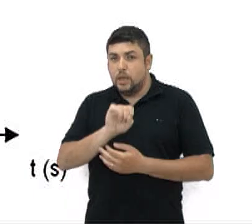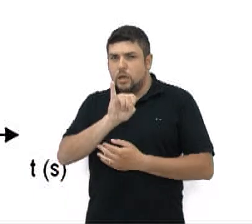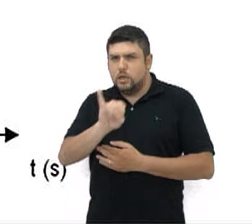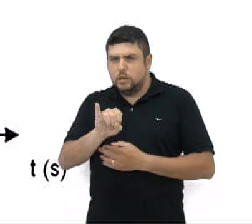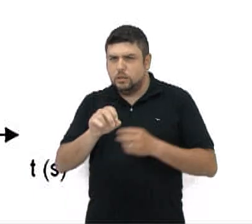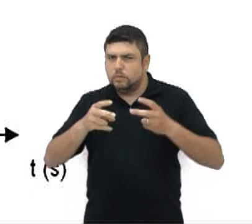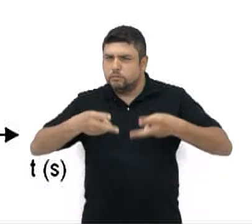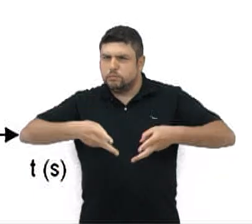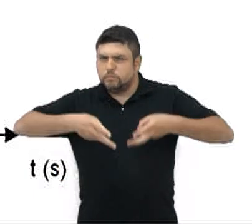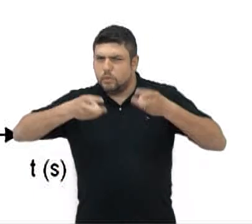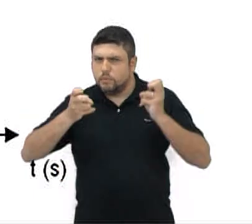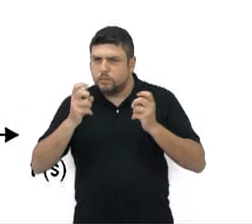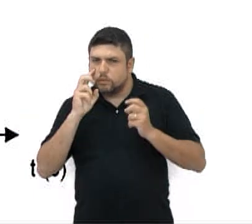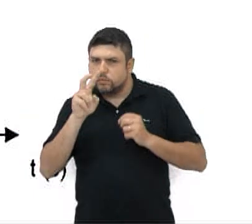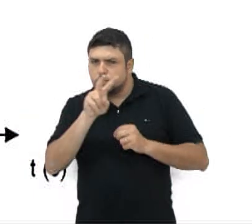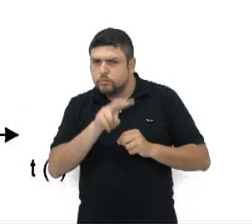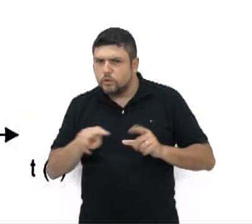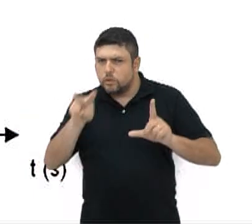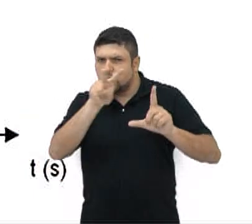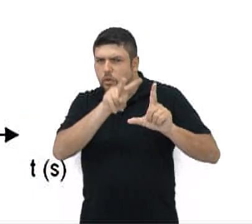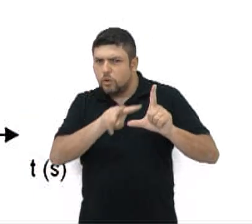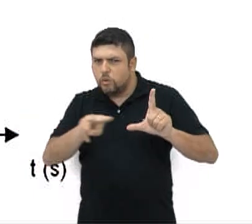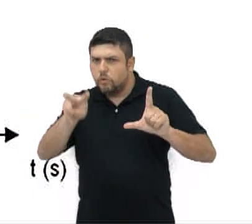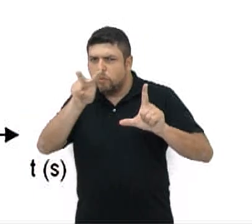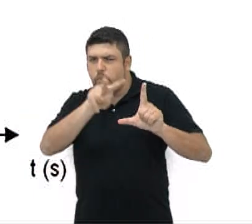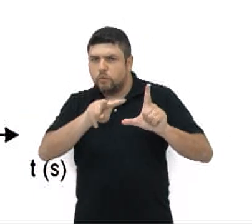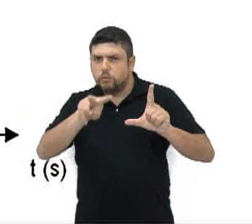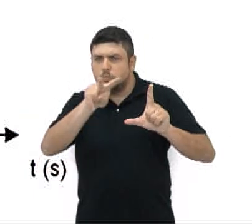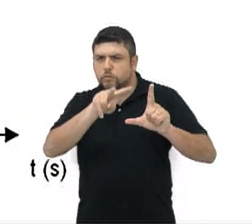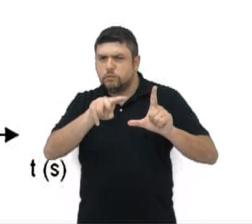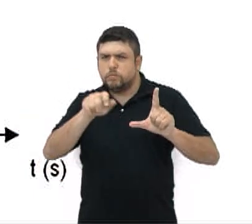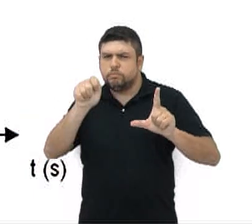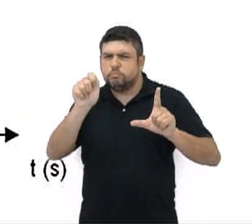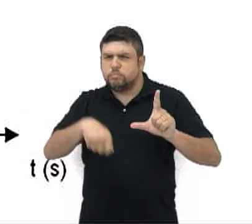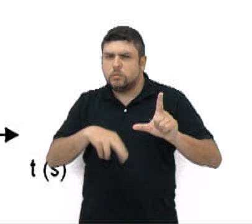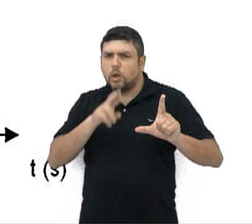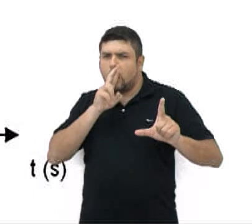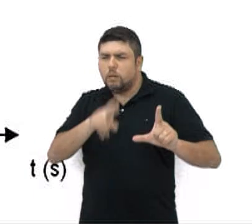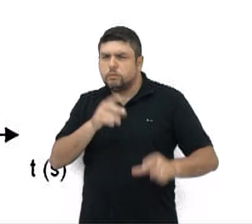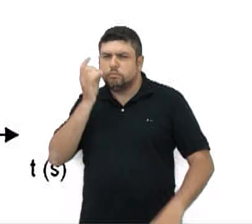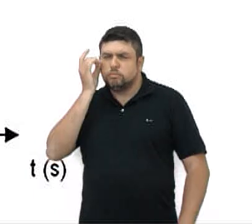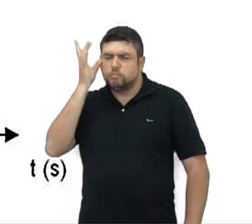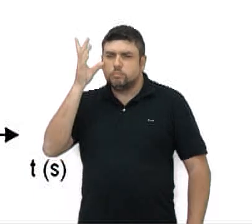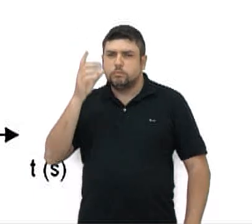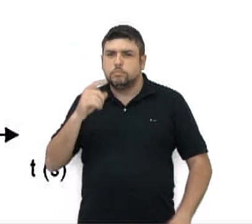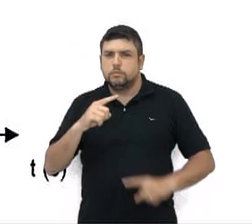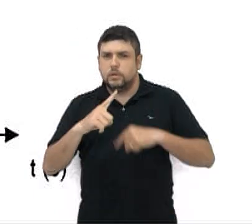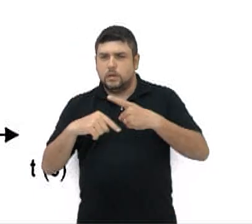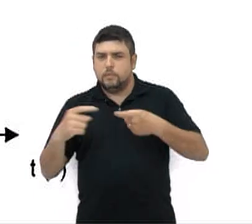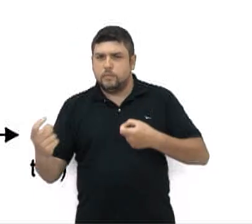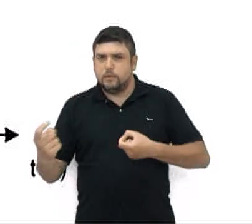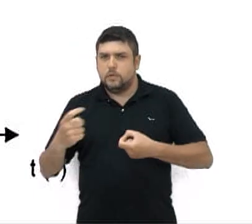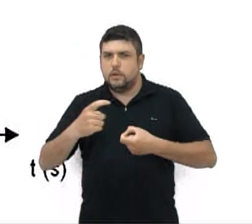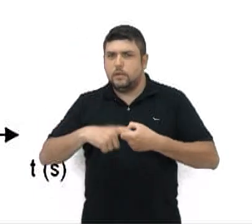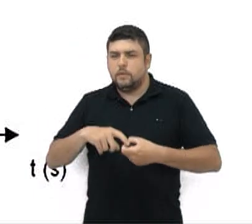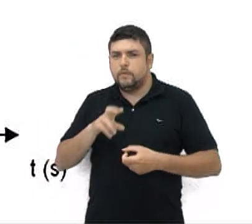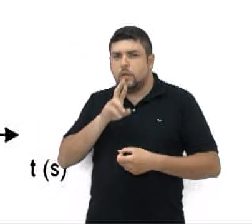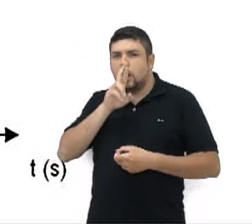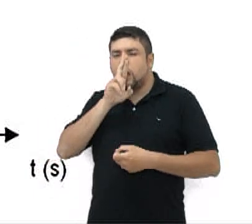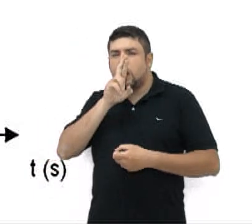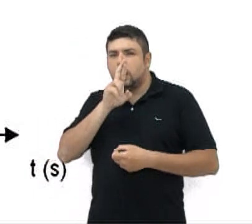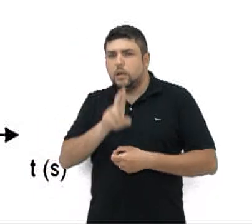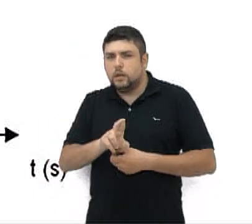bem certinho aqui, vocês matam essa questão aqui sem fazer um cálculo aí. Beleza, meus queridos? Daqui a pouco eu vou passar essa questão para vocês